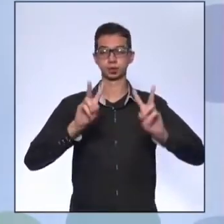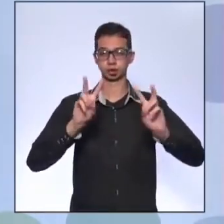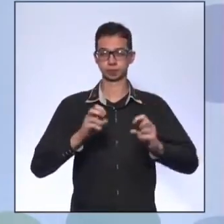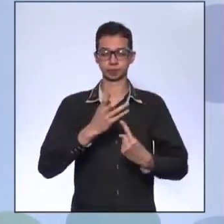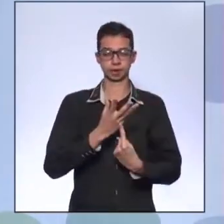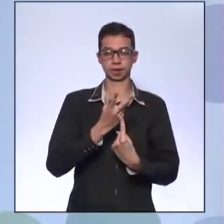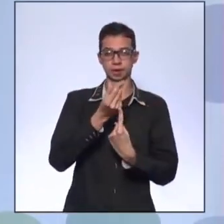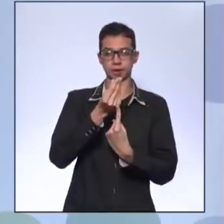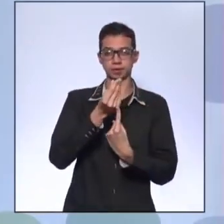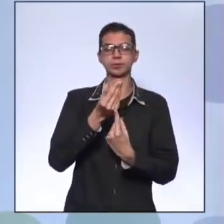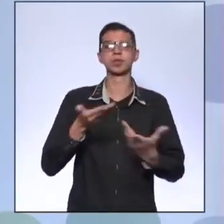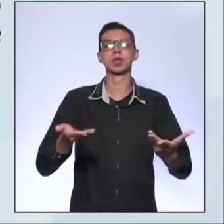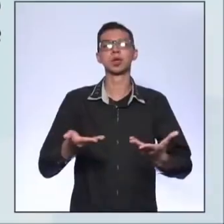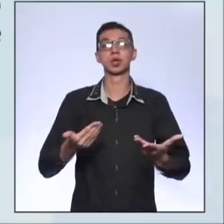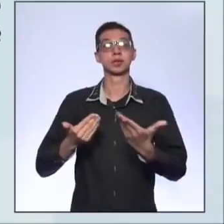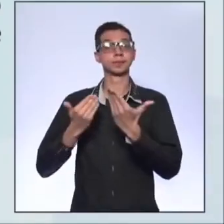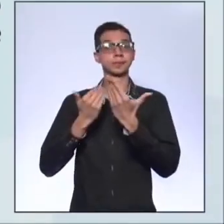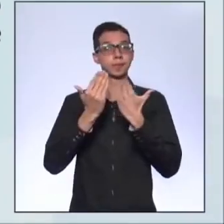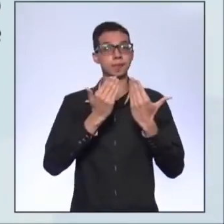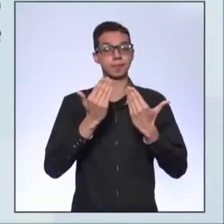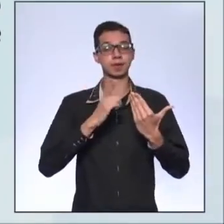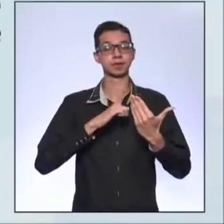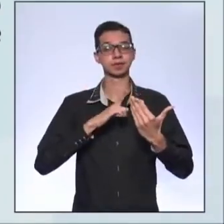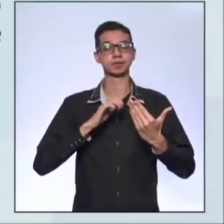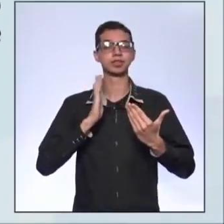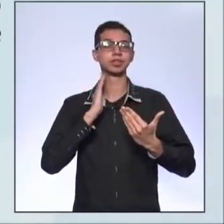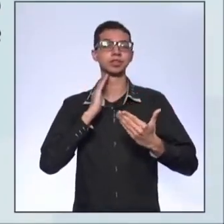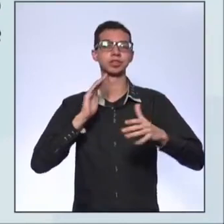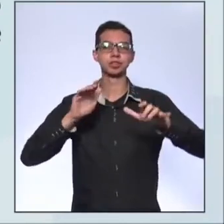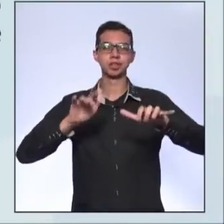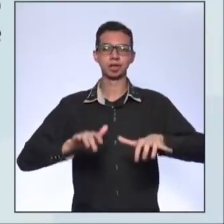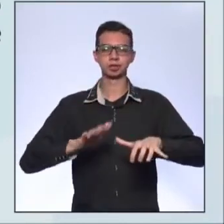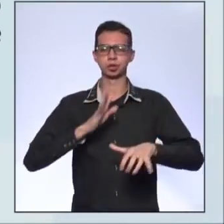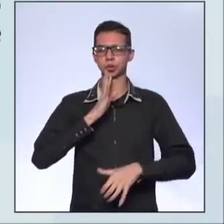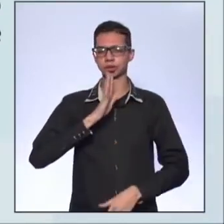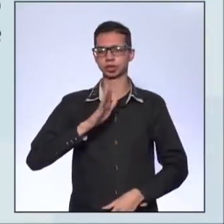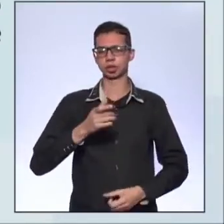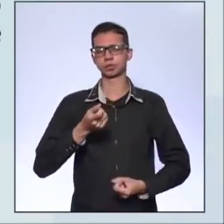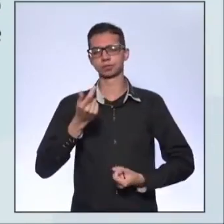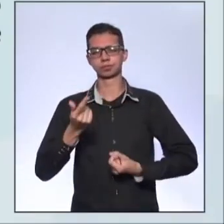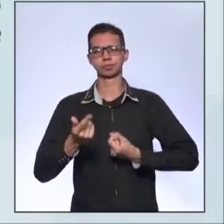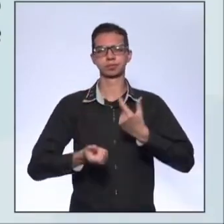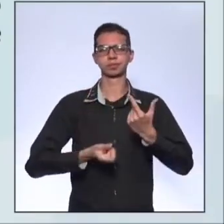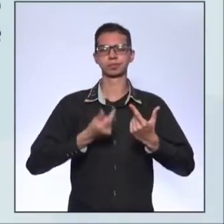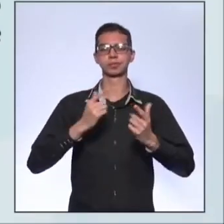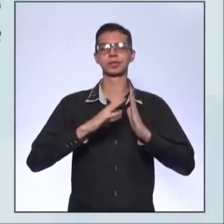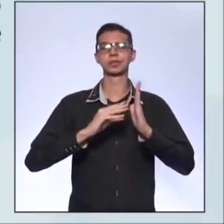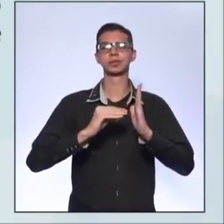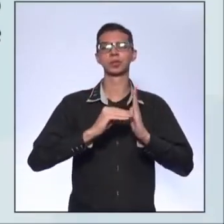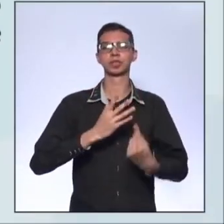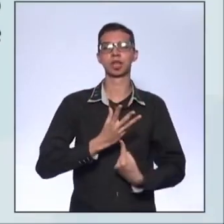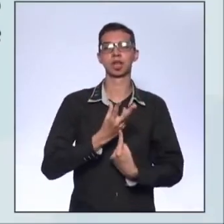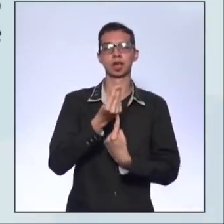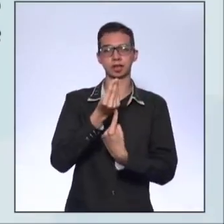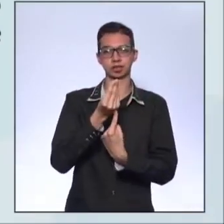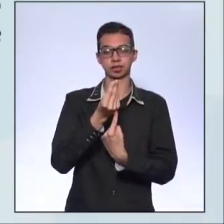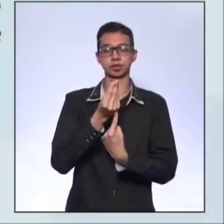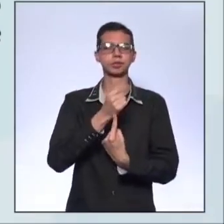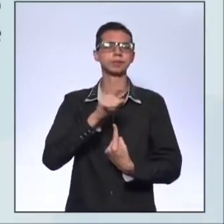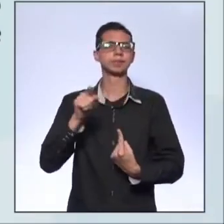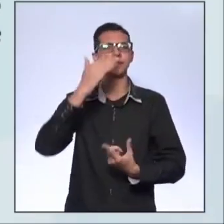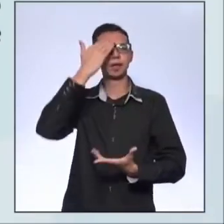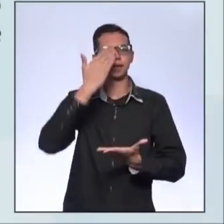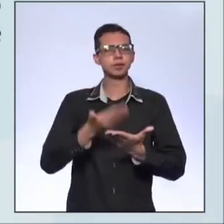então à nossa interação pelo chat. Agora que a gente conheceu um pouquinho sobre essas linguagens artísticas, como que vocês acreditam que